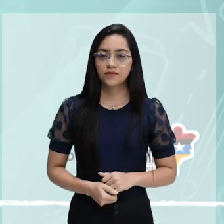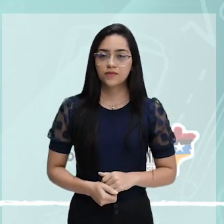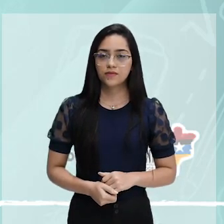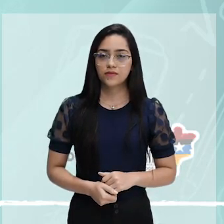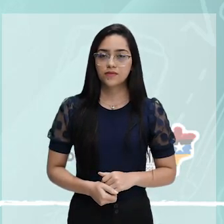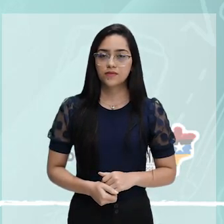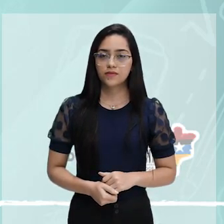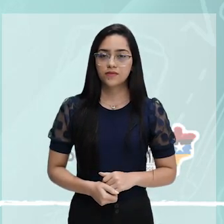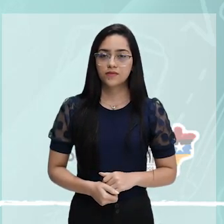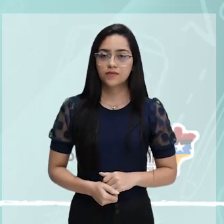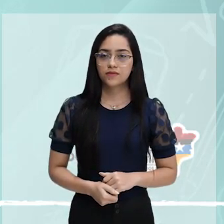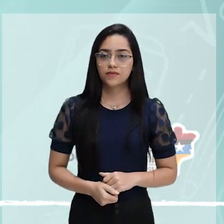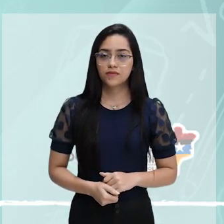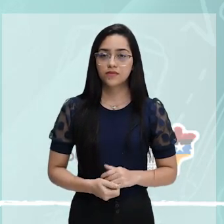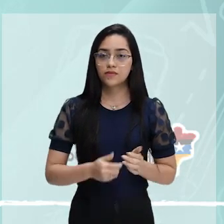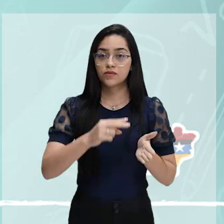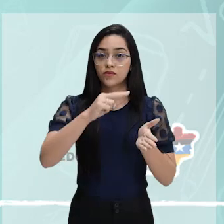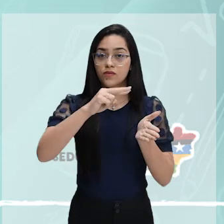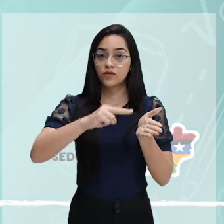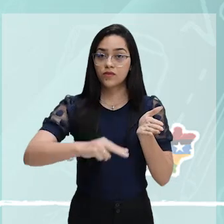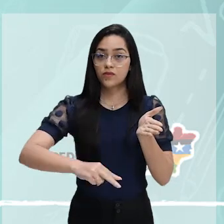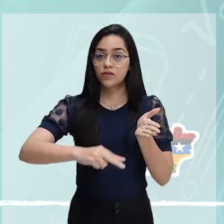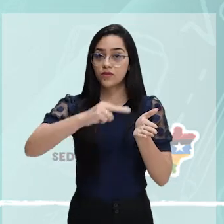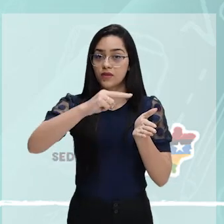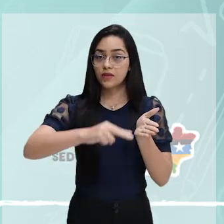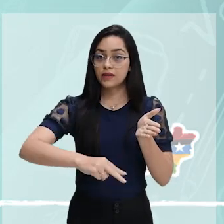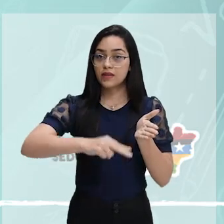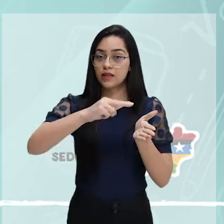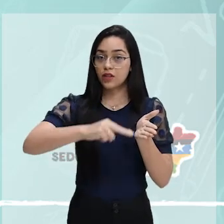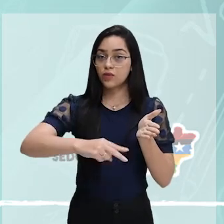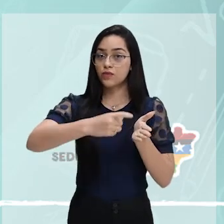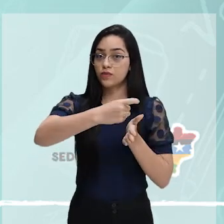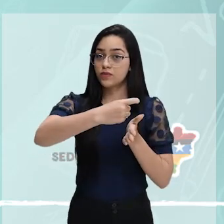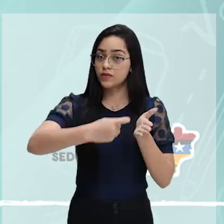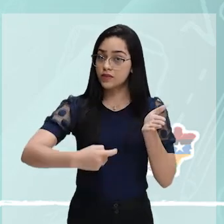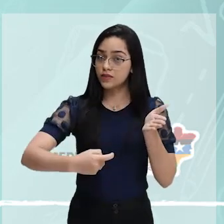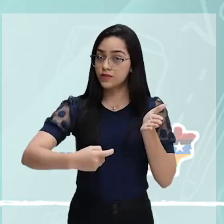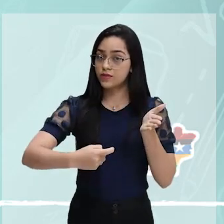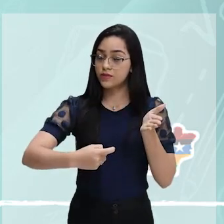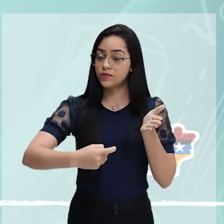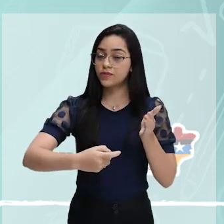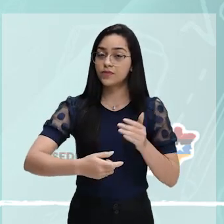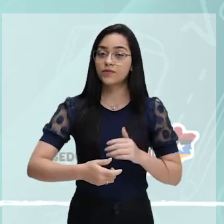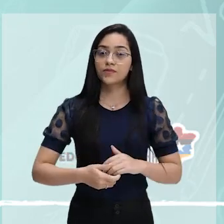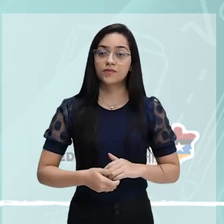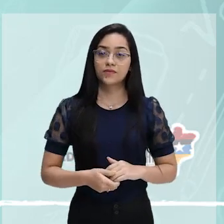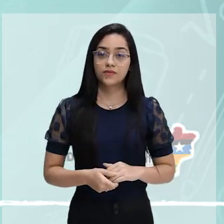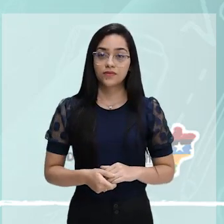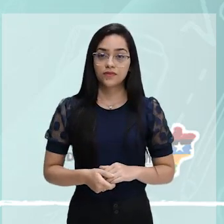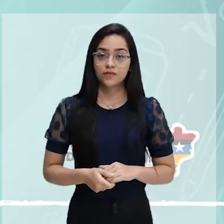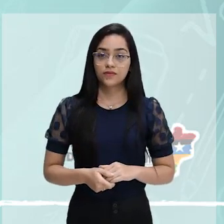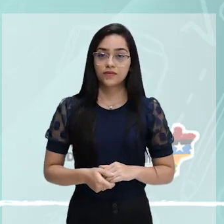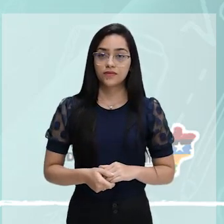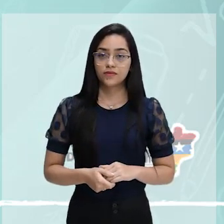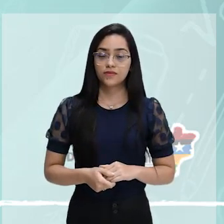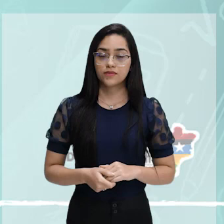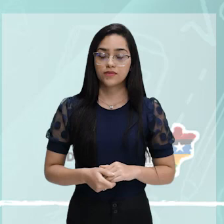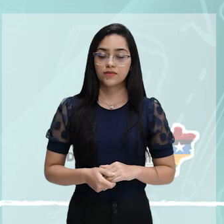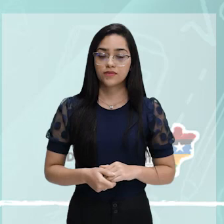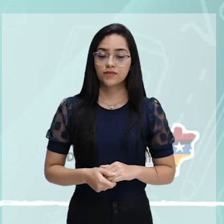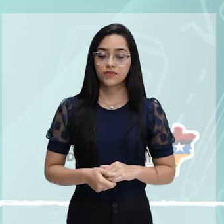critica sutilmente um outro estilo de época, o romantismo. Naquele tempo,